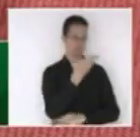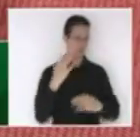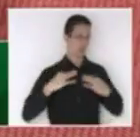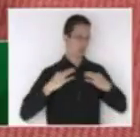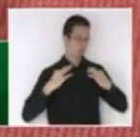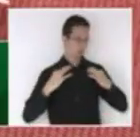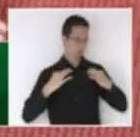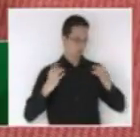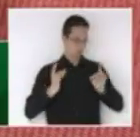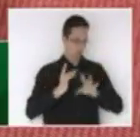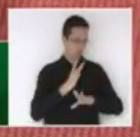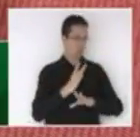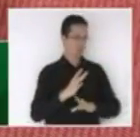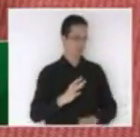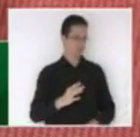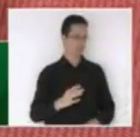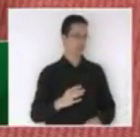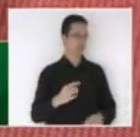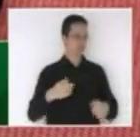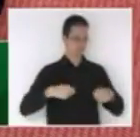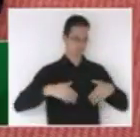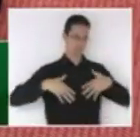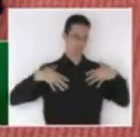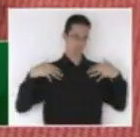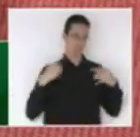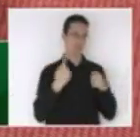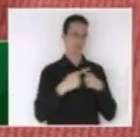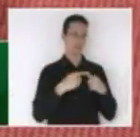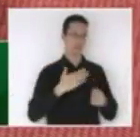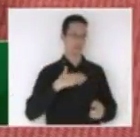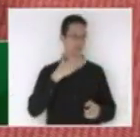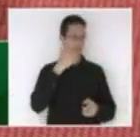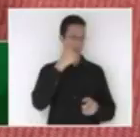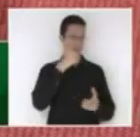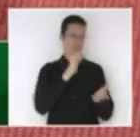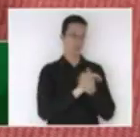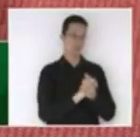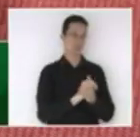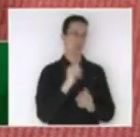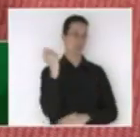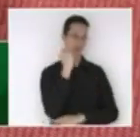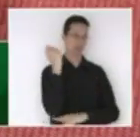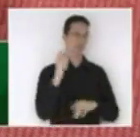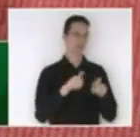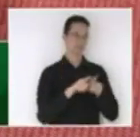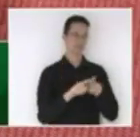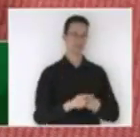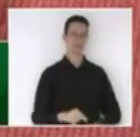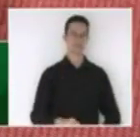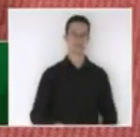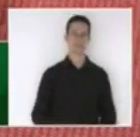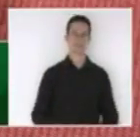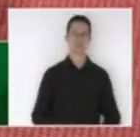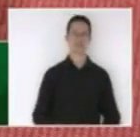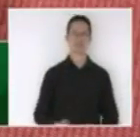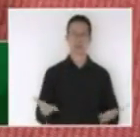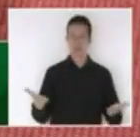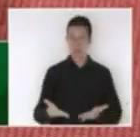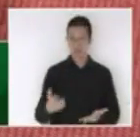né, eu tenho que homenagear bem. Meu segundo registro, senhor presidente, é que hoje, 21 de setembro, começa a